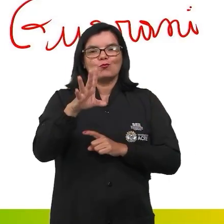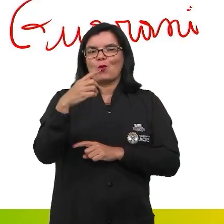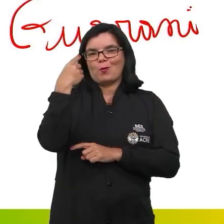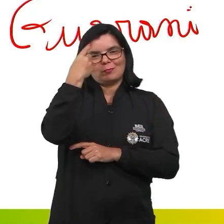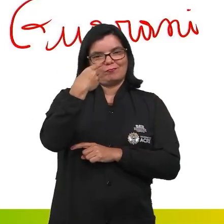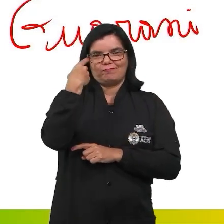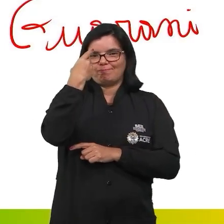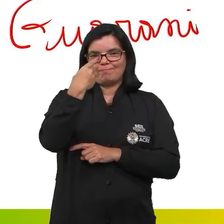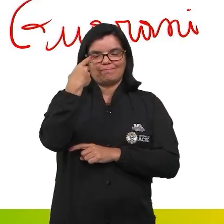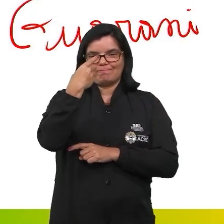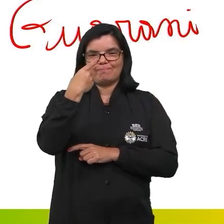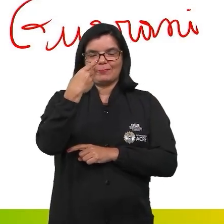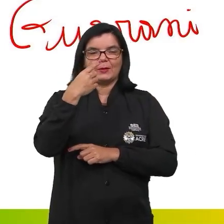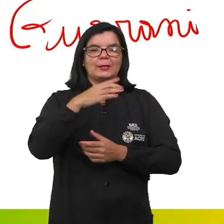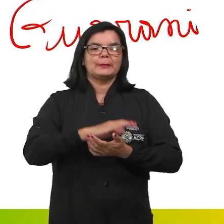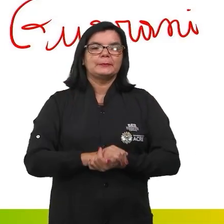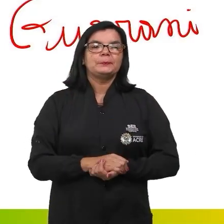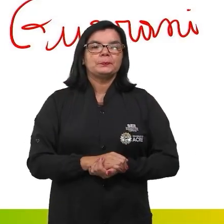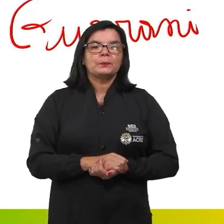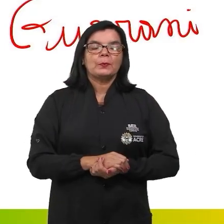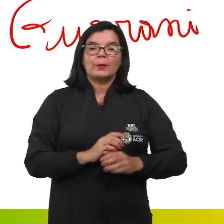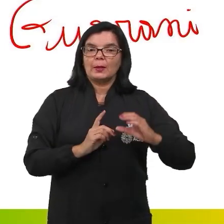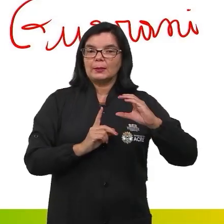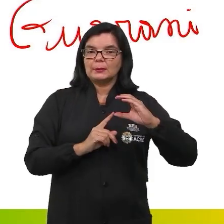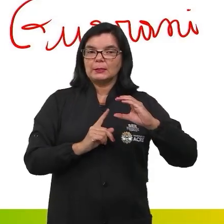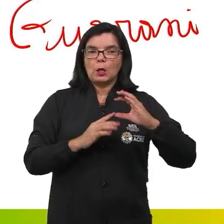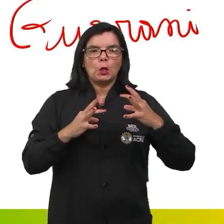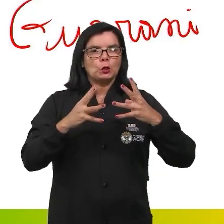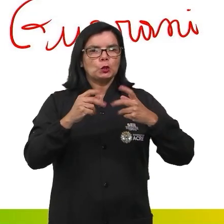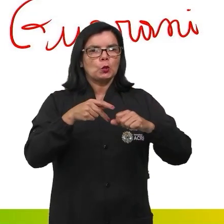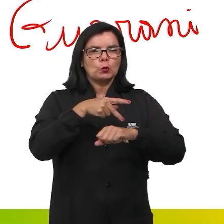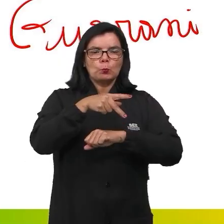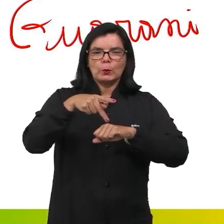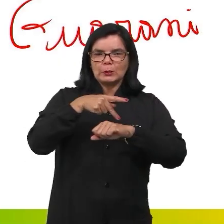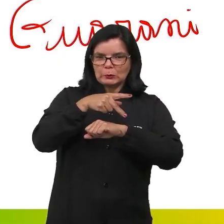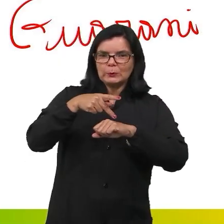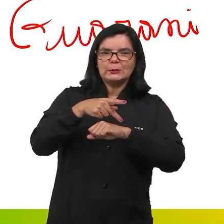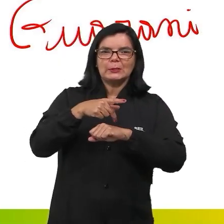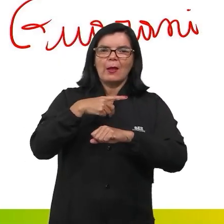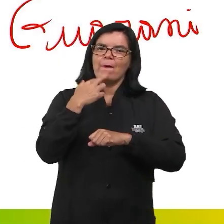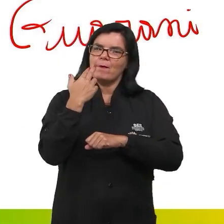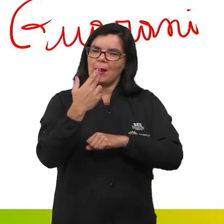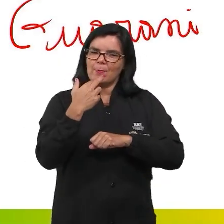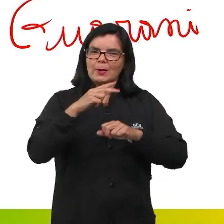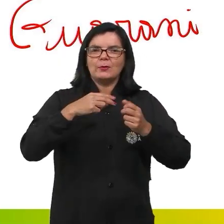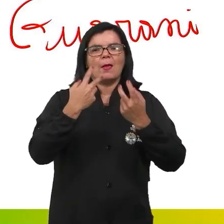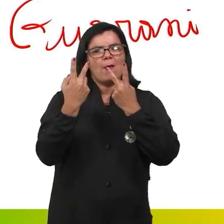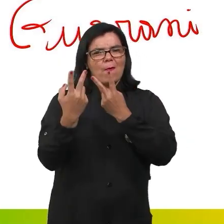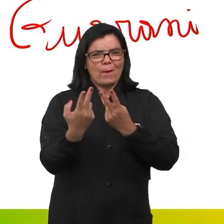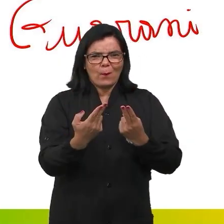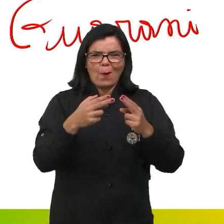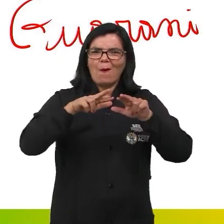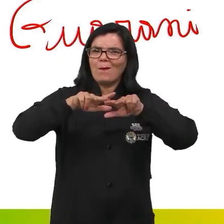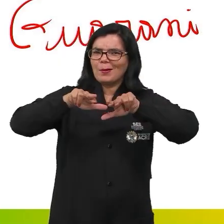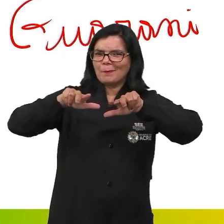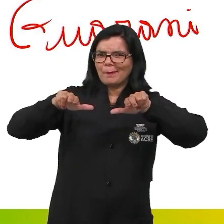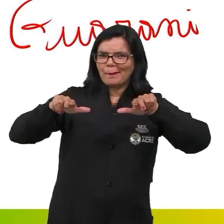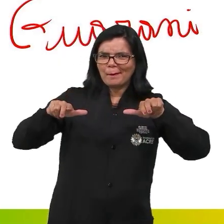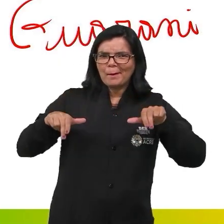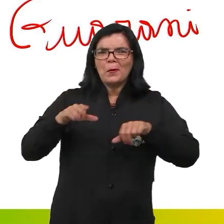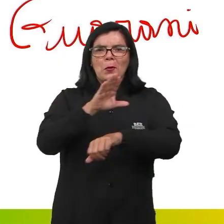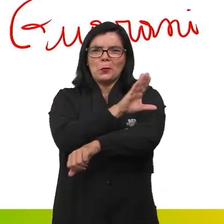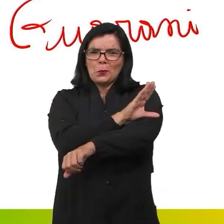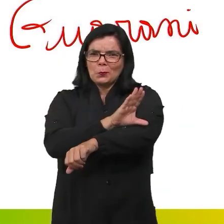o espanhol, exceção aí não, tá? Todos os países hispanohablantes têm a mesma diversidade, ou vai dizer que é a